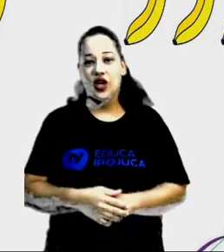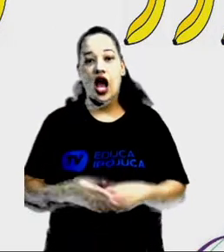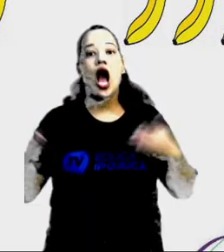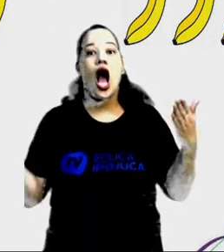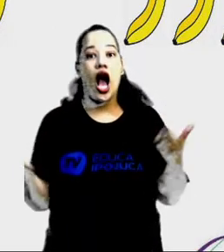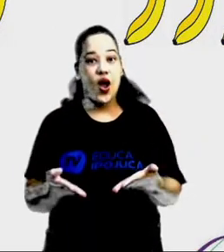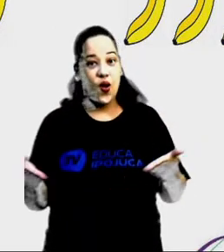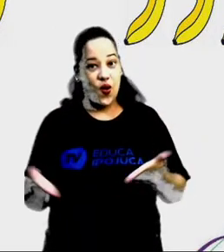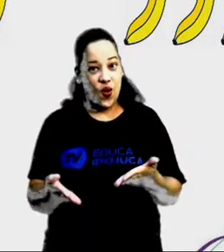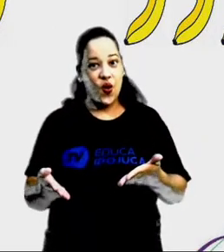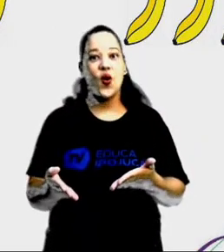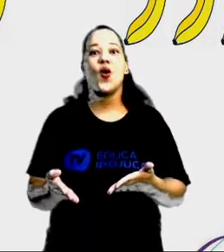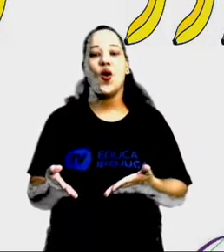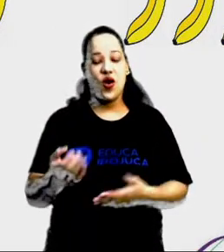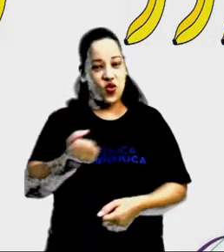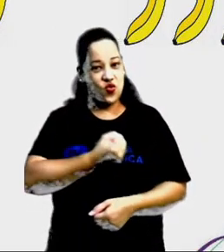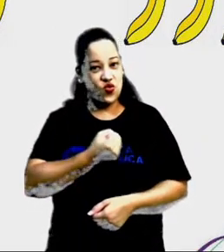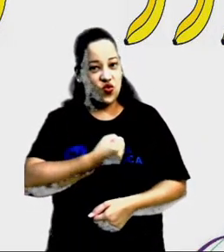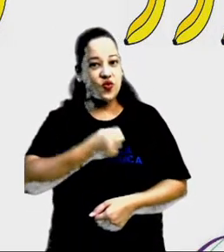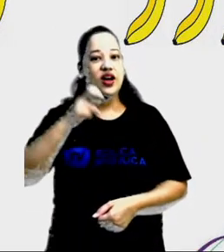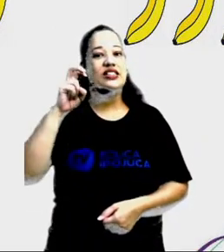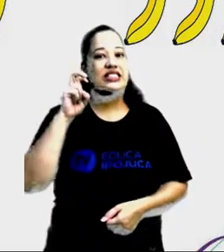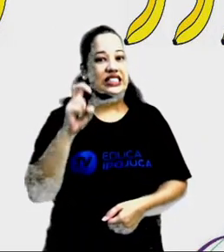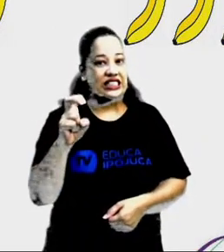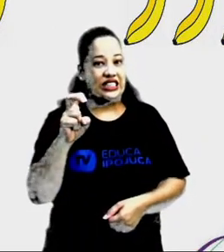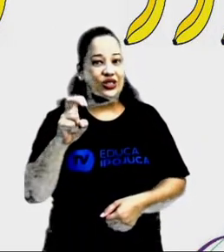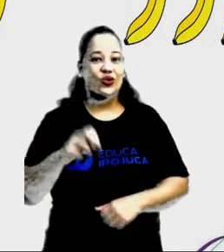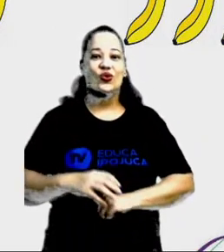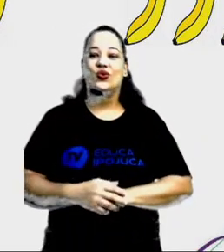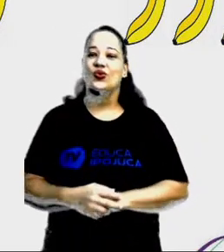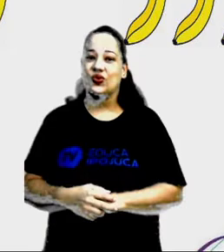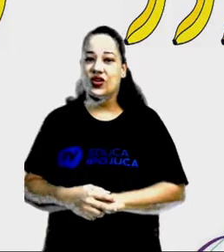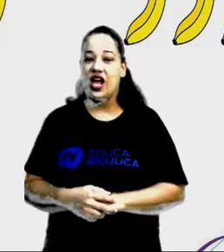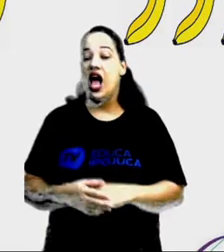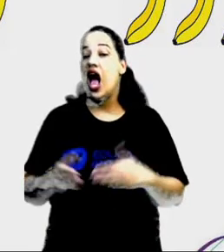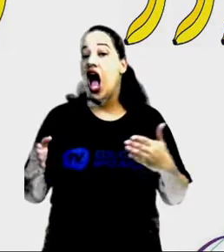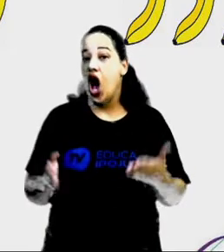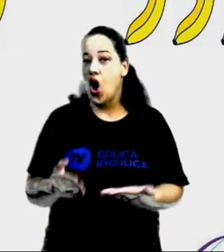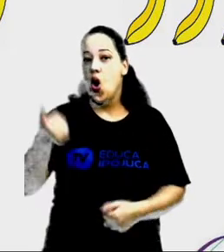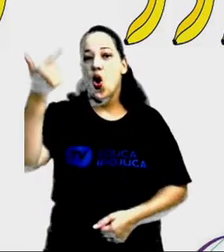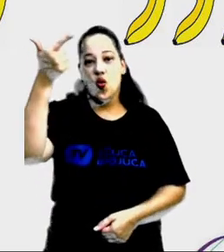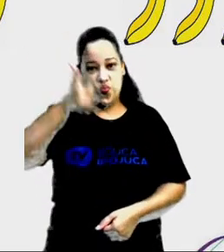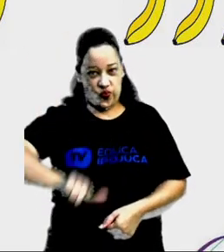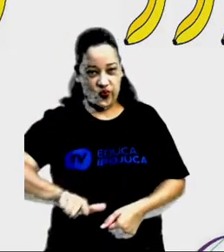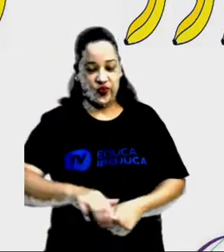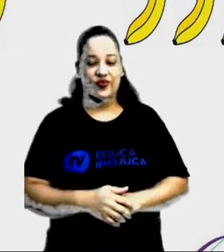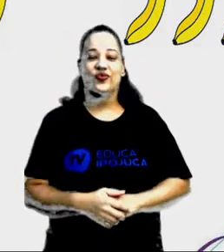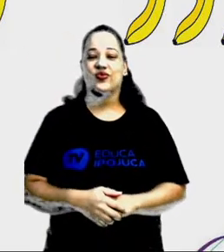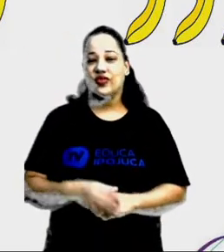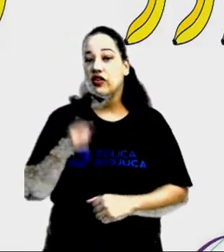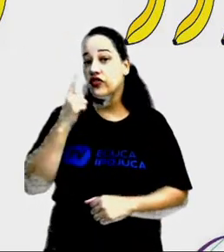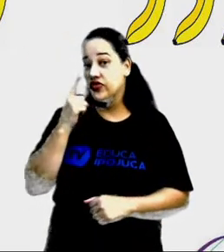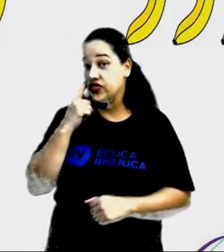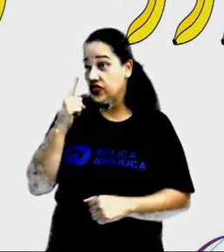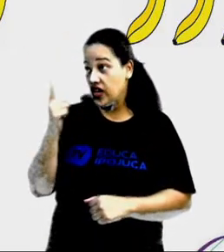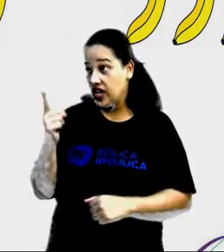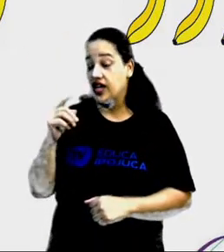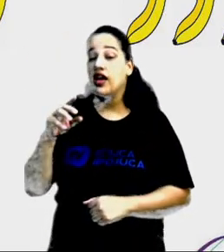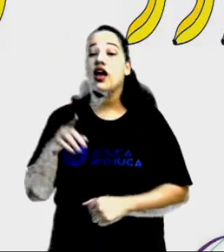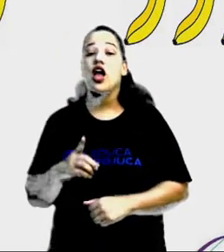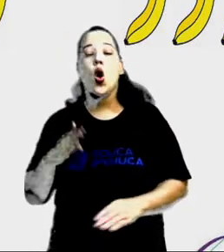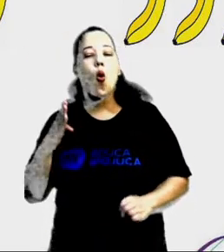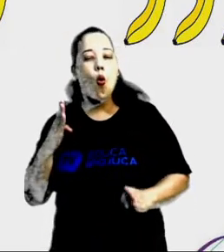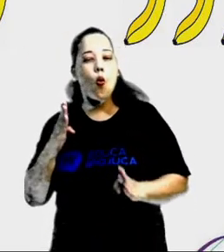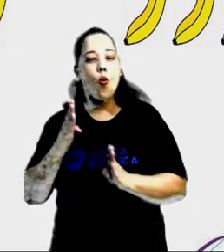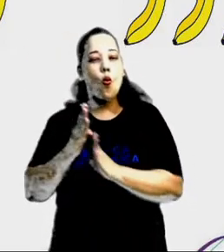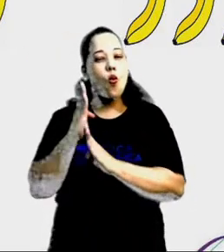Agora é o número 5. Vamos contar novamente para a gente achar